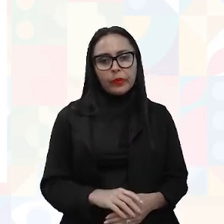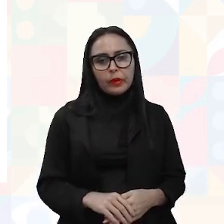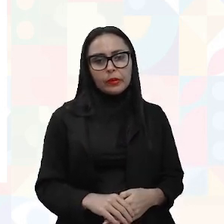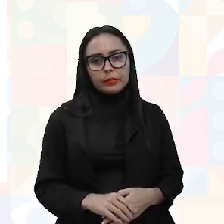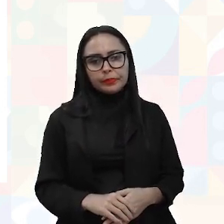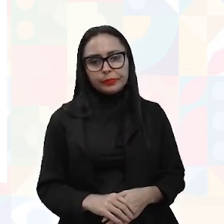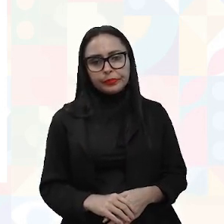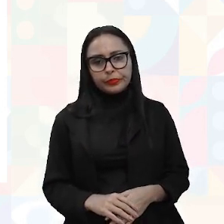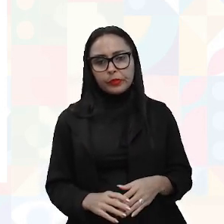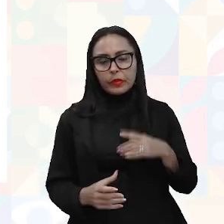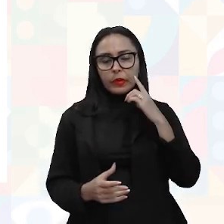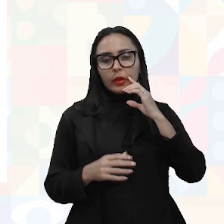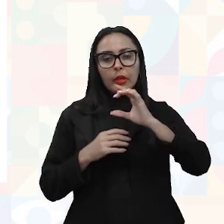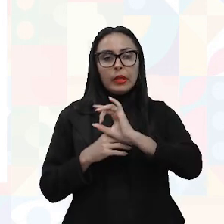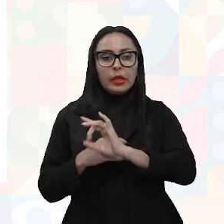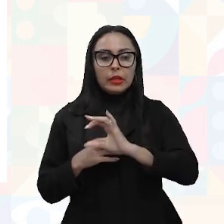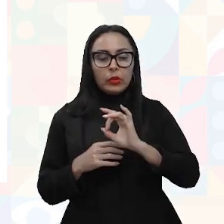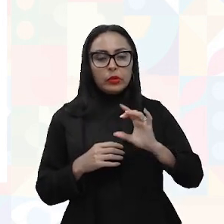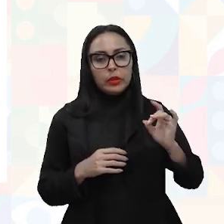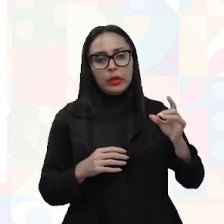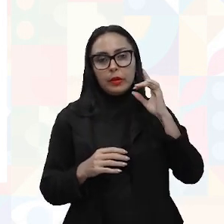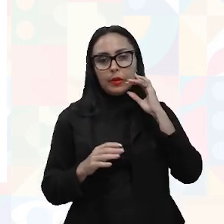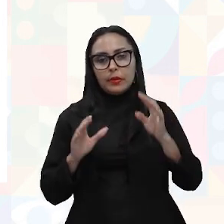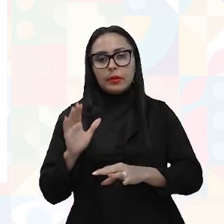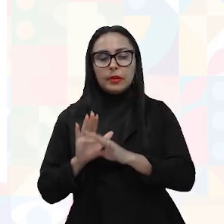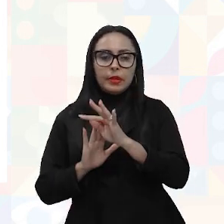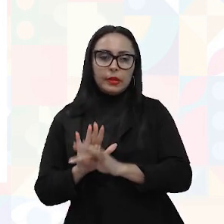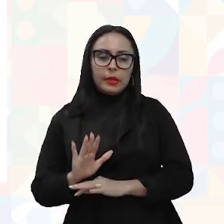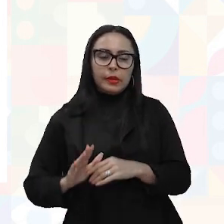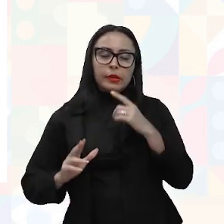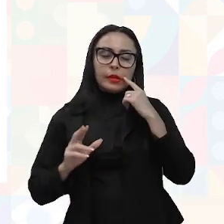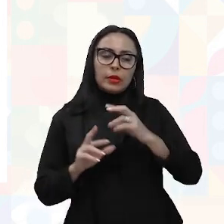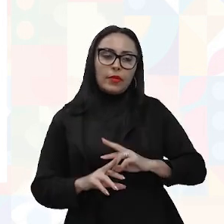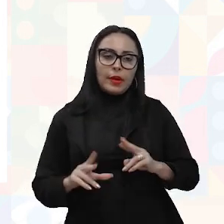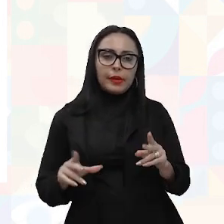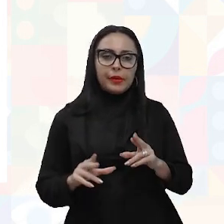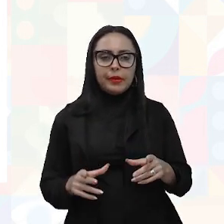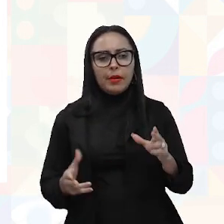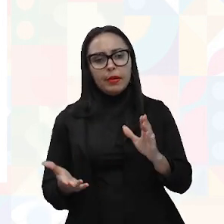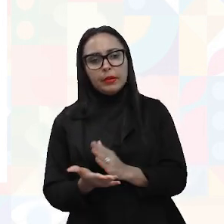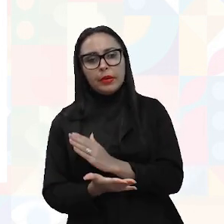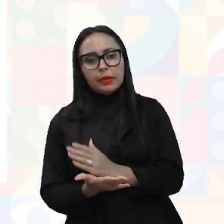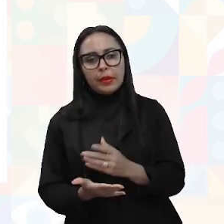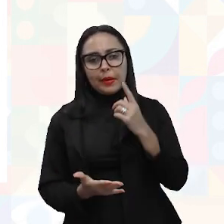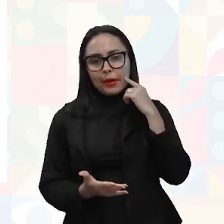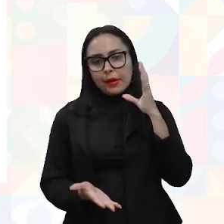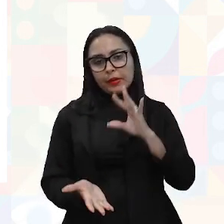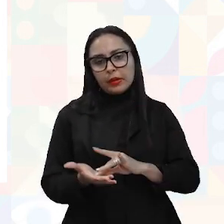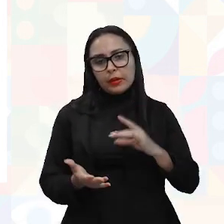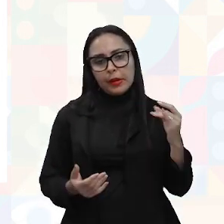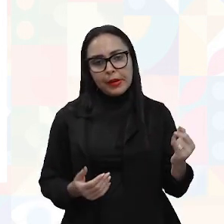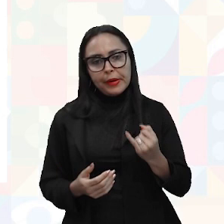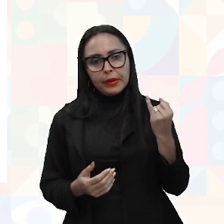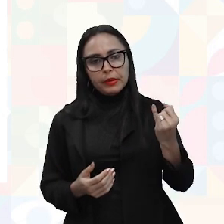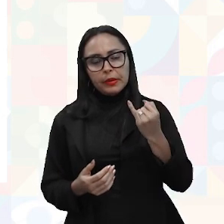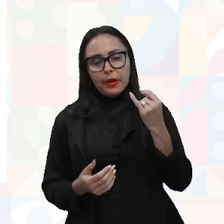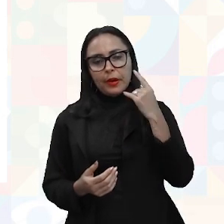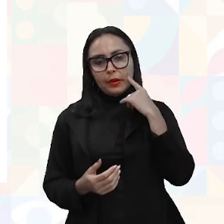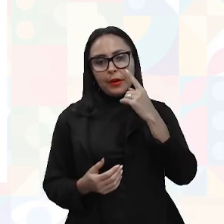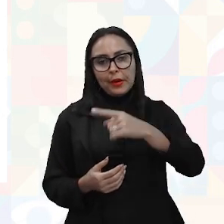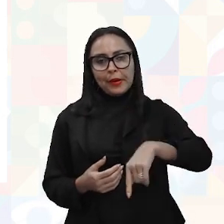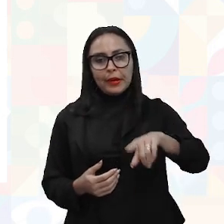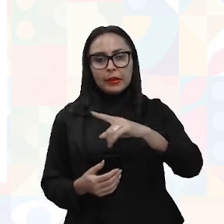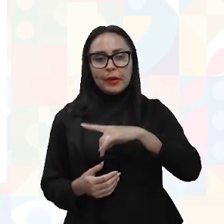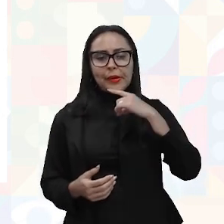por que cada um deles? O texto literário, os filmes e os jogos são formas de diferentes narrativas. Algumas definições são importantes. Então, segundo a autora,